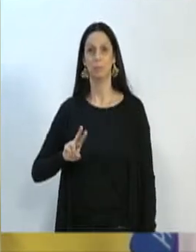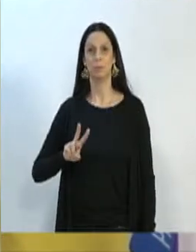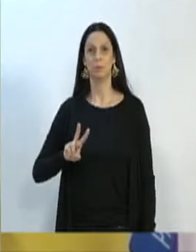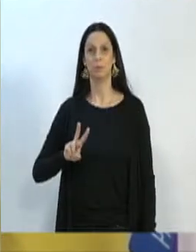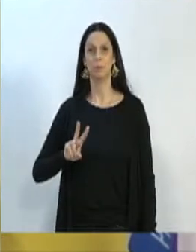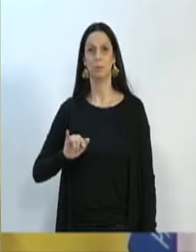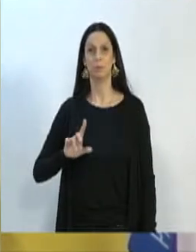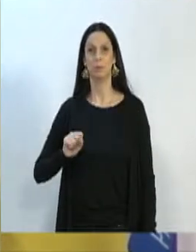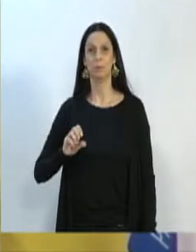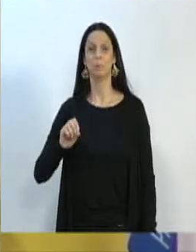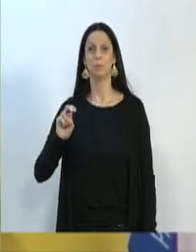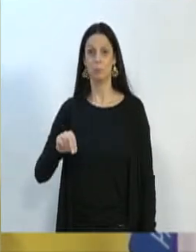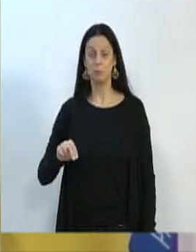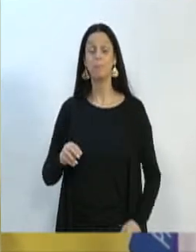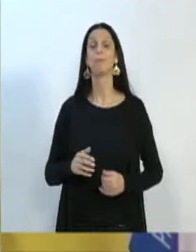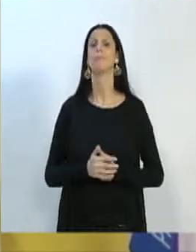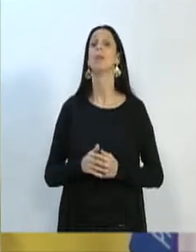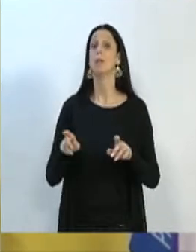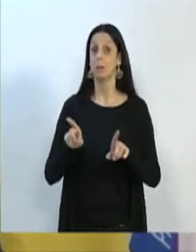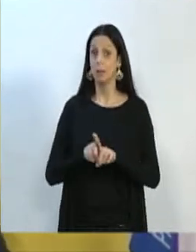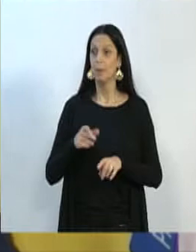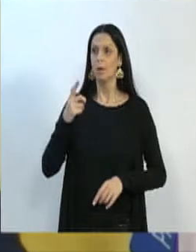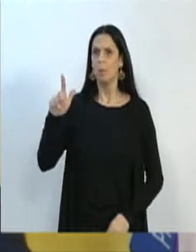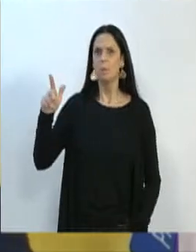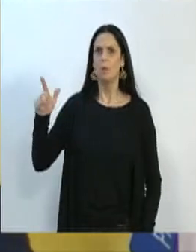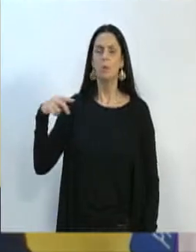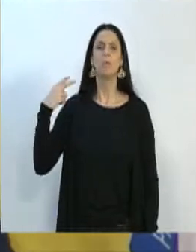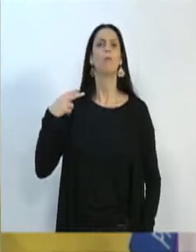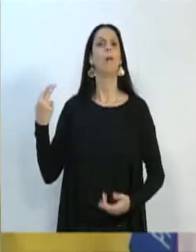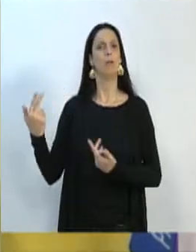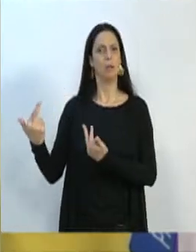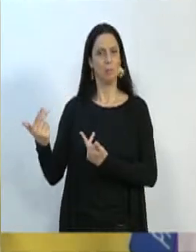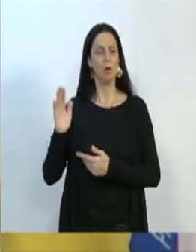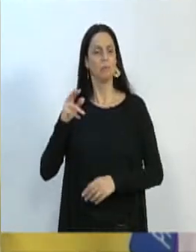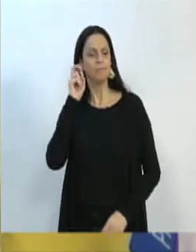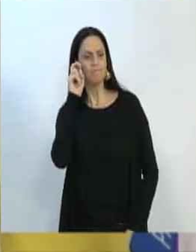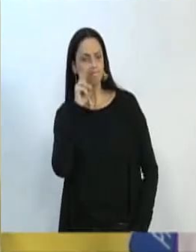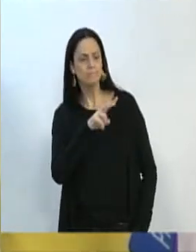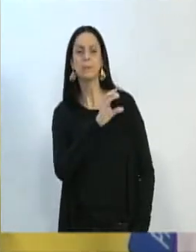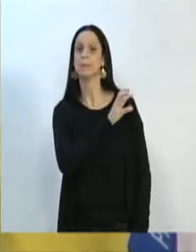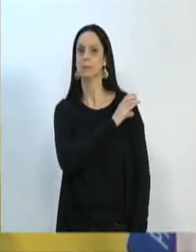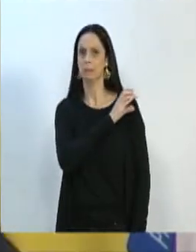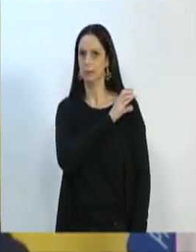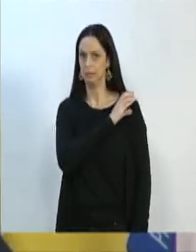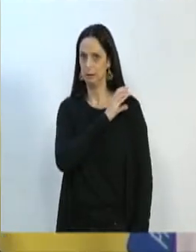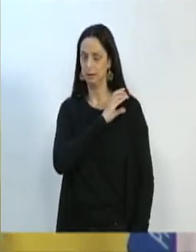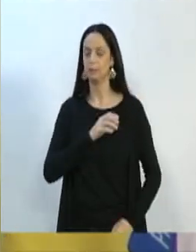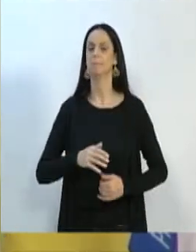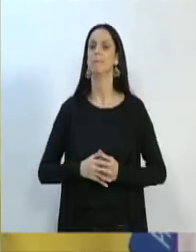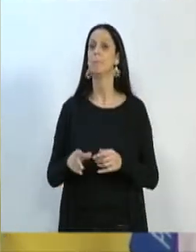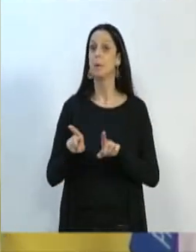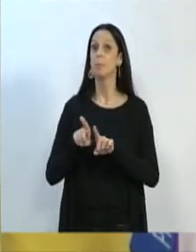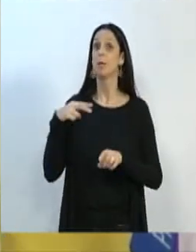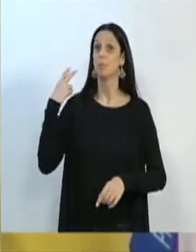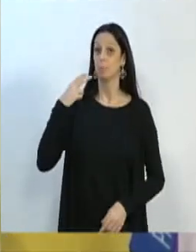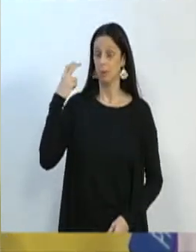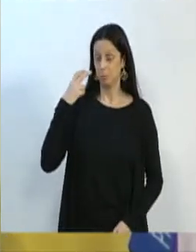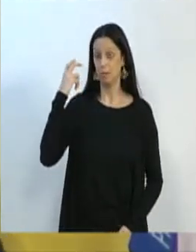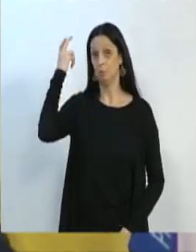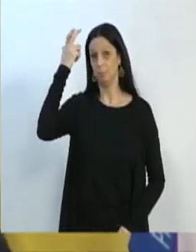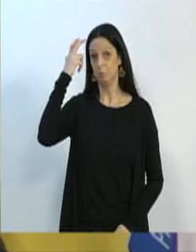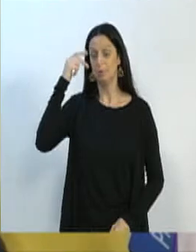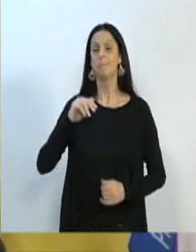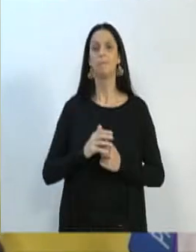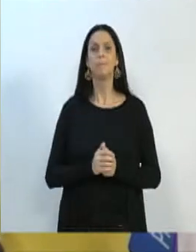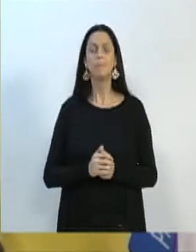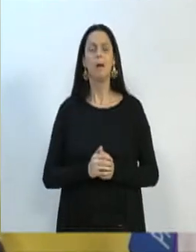né por outros vereadores que trouxeram a Tribuna Vereador alemão fui fui chamado pela internet para fazer